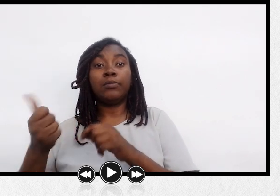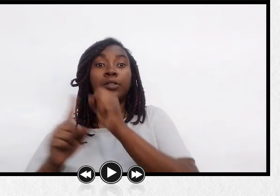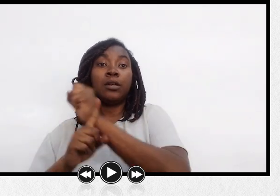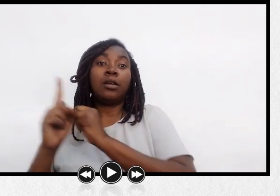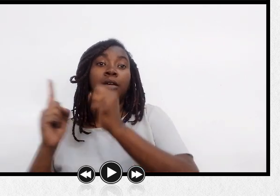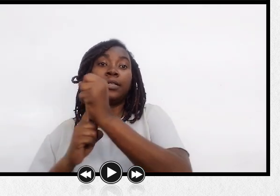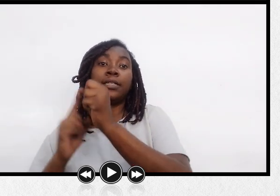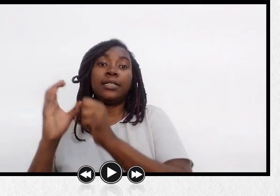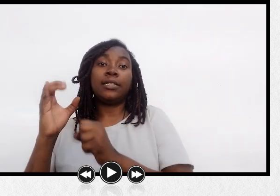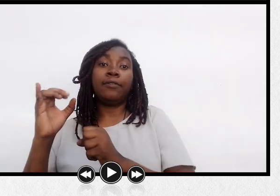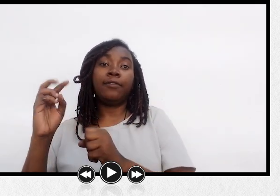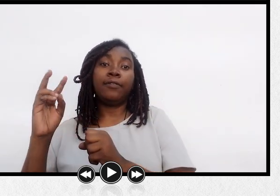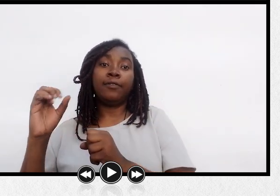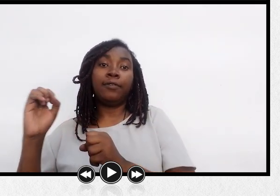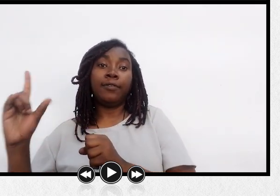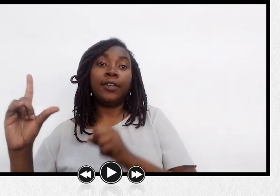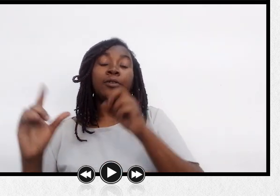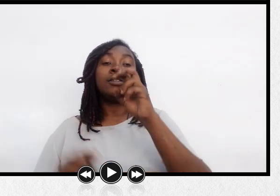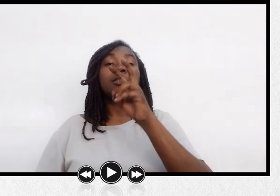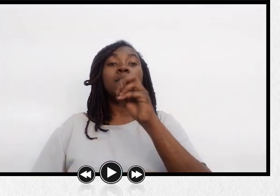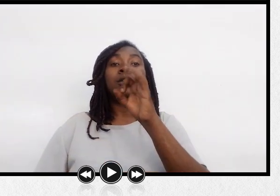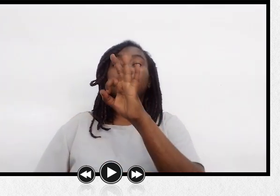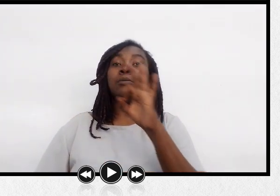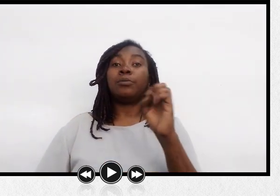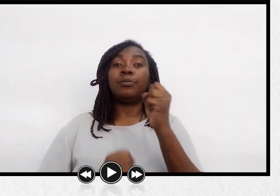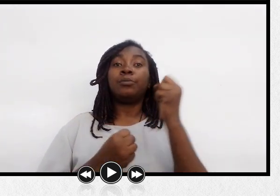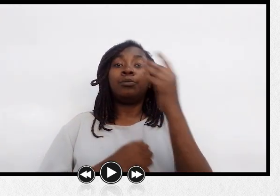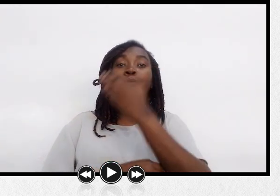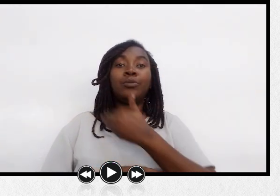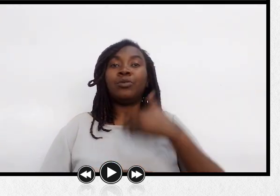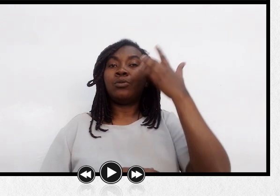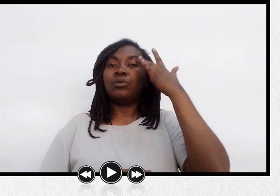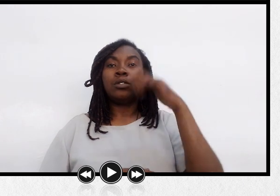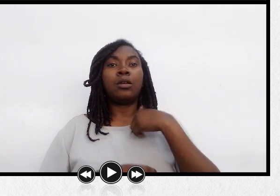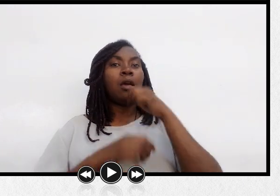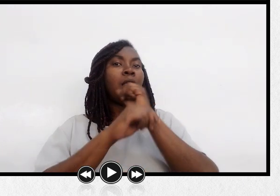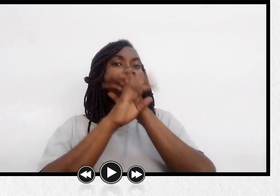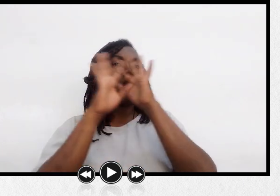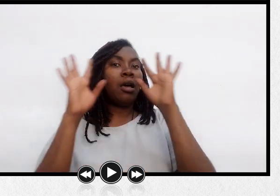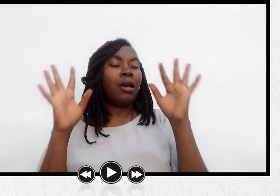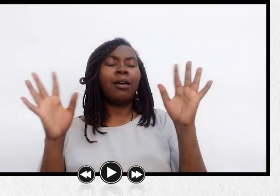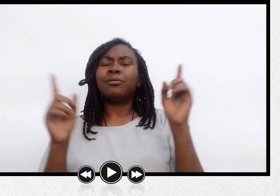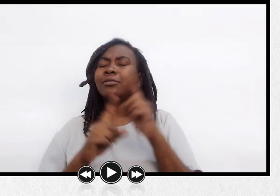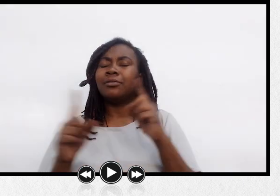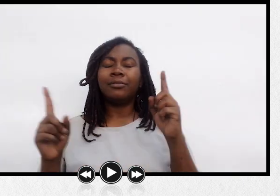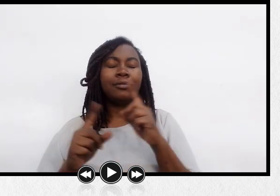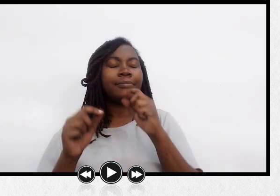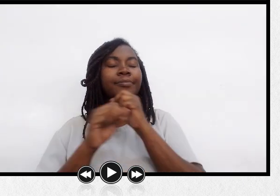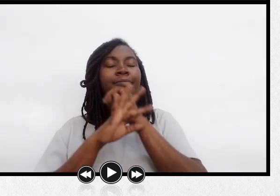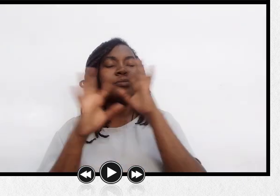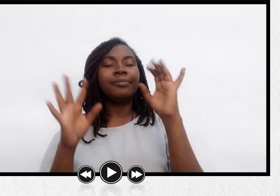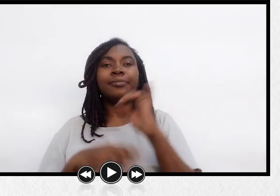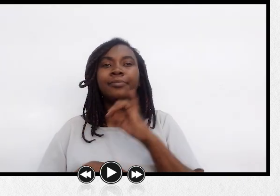civil e 50% para o poder público. Não sei se eu fui clara. Não, bem claro, está bem